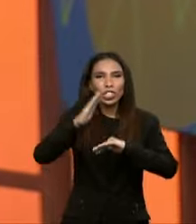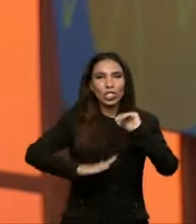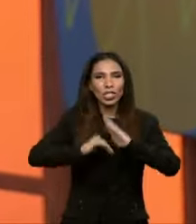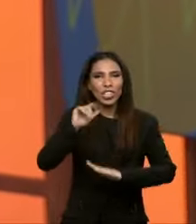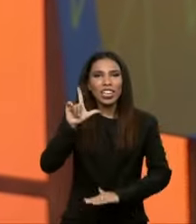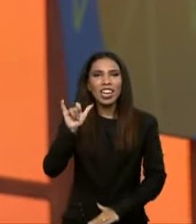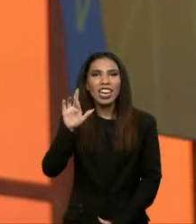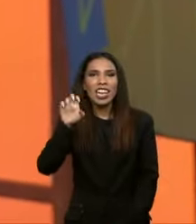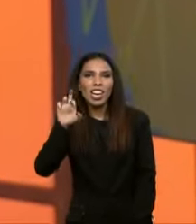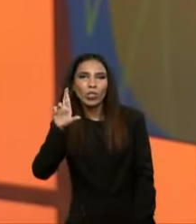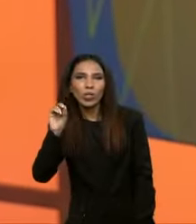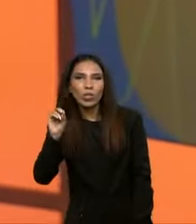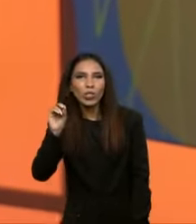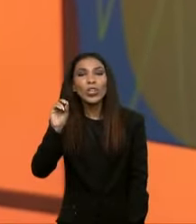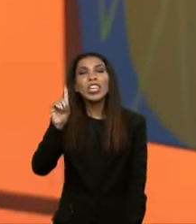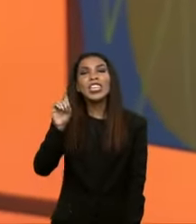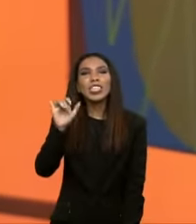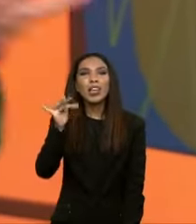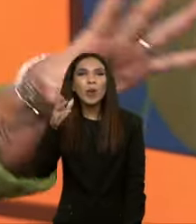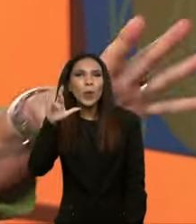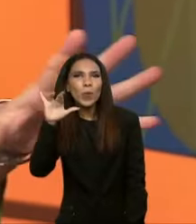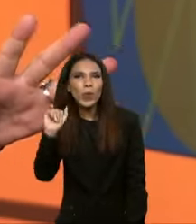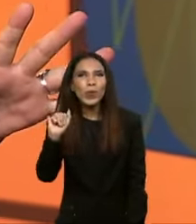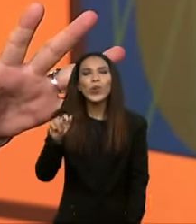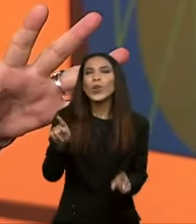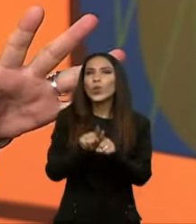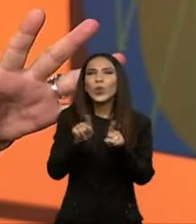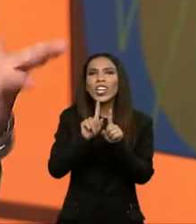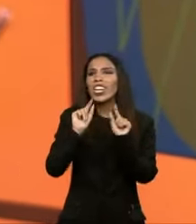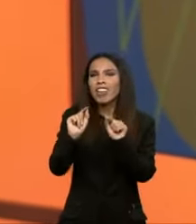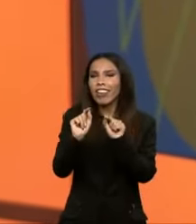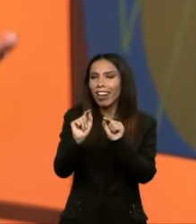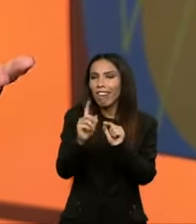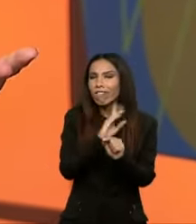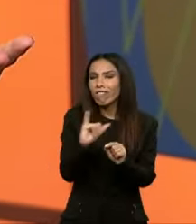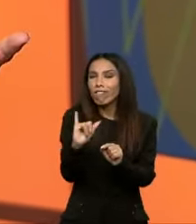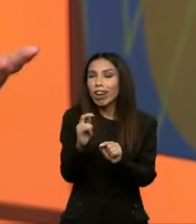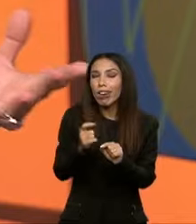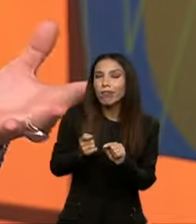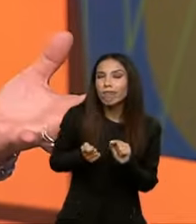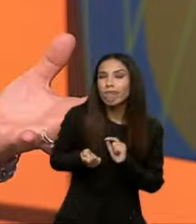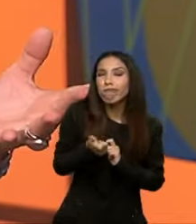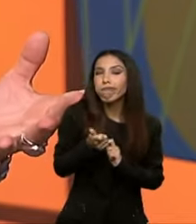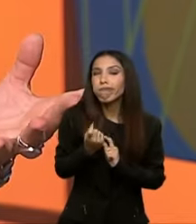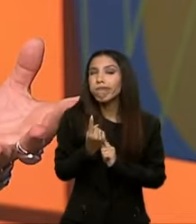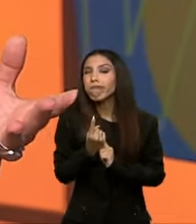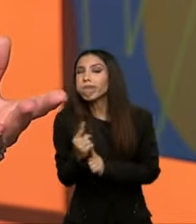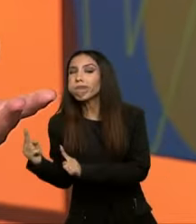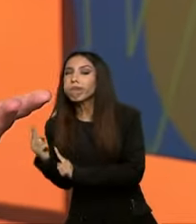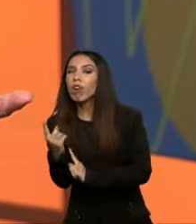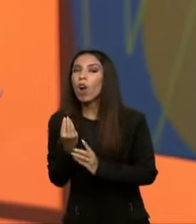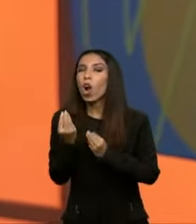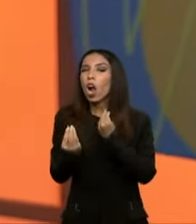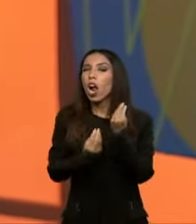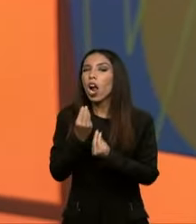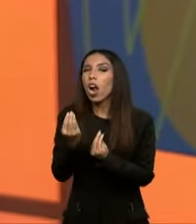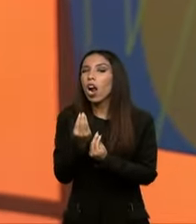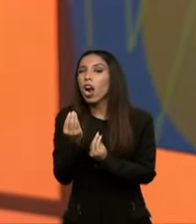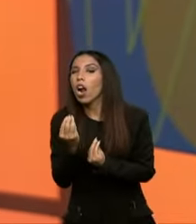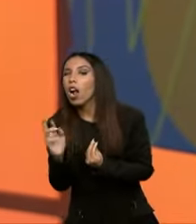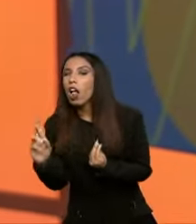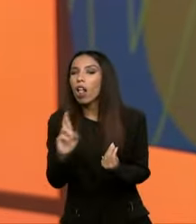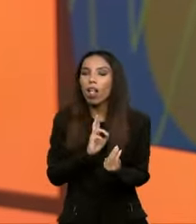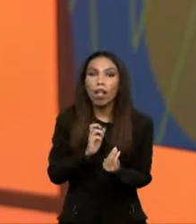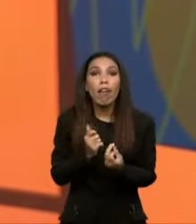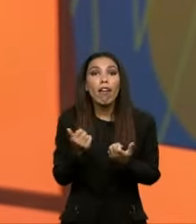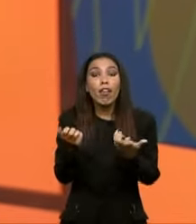De Mori, que vai chegando, botando pilha em tudo no nosso bate-papo. E você de casa, óbvio, sempre super convidado. Eu